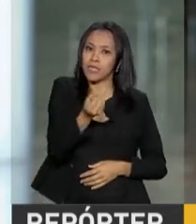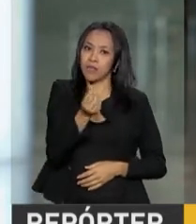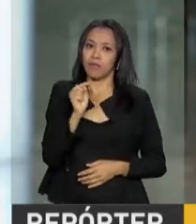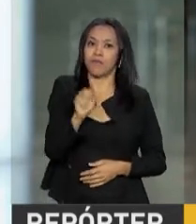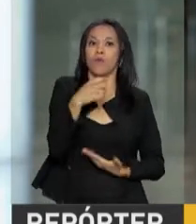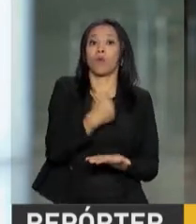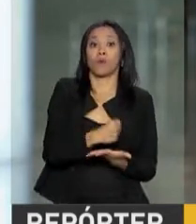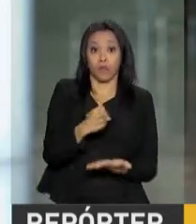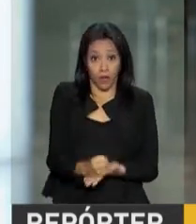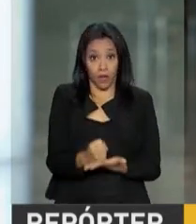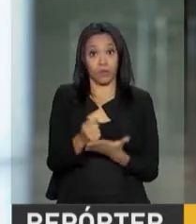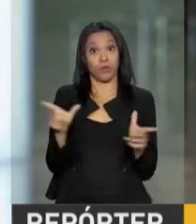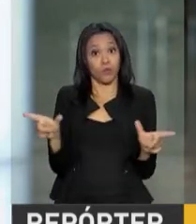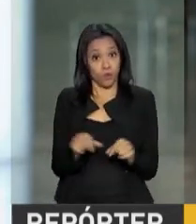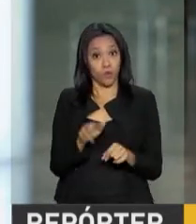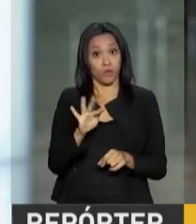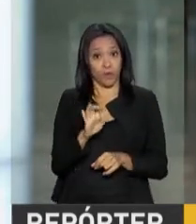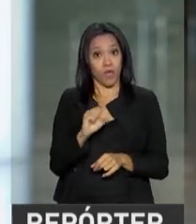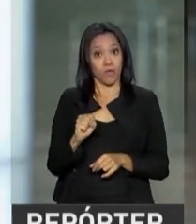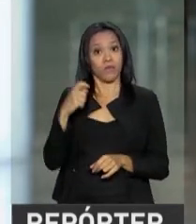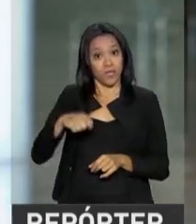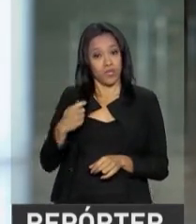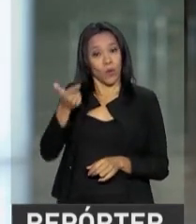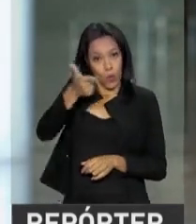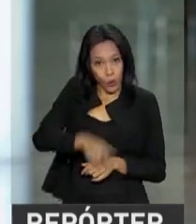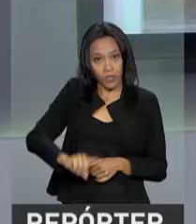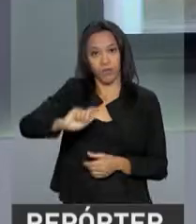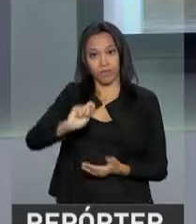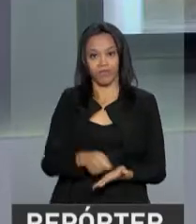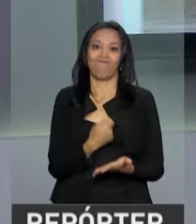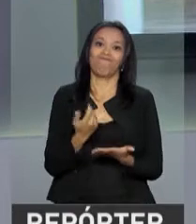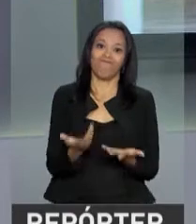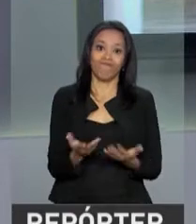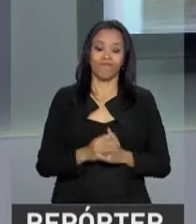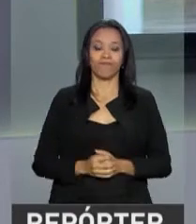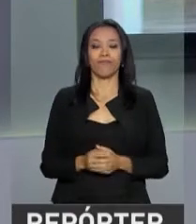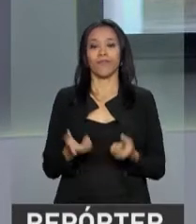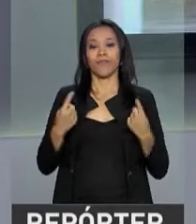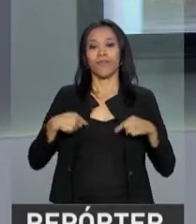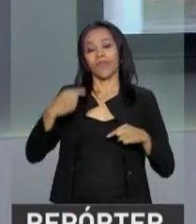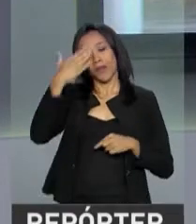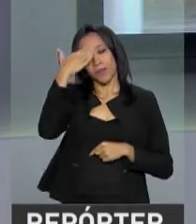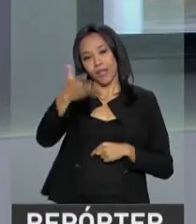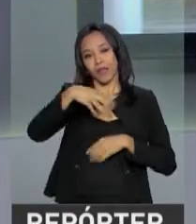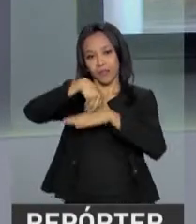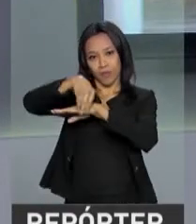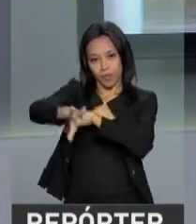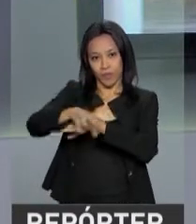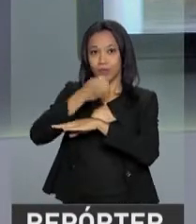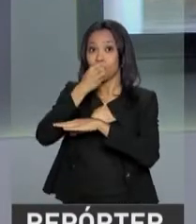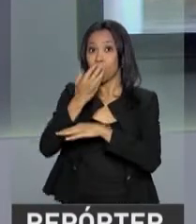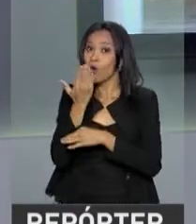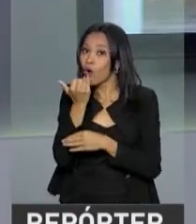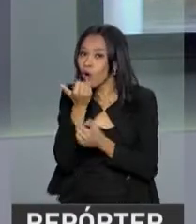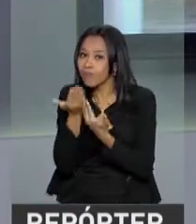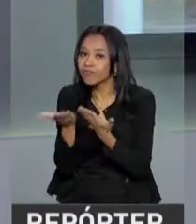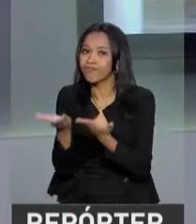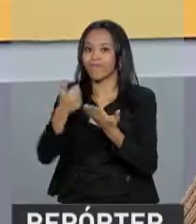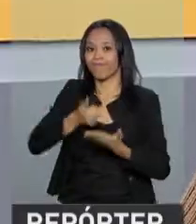do FIES devem ser renovados. Volto com você, Thaís. Muito obrigada, Ney, pelas suas informações. Um bom almoço para